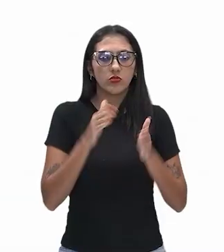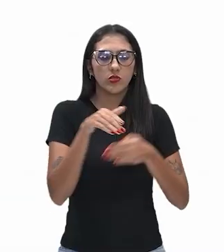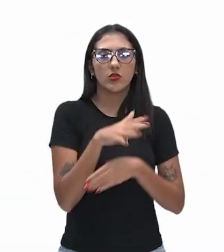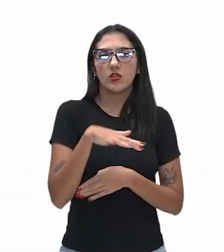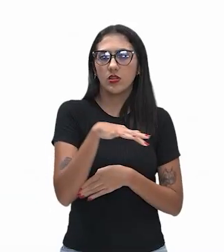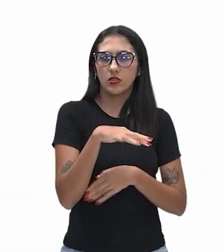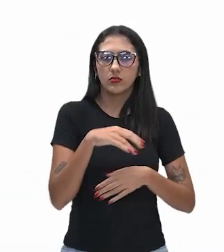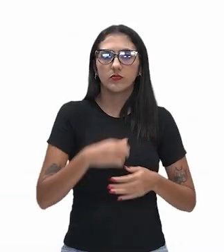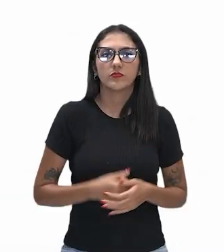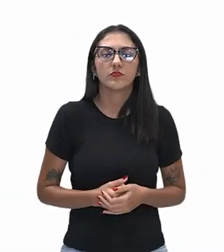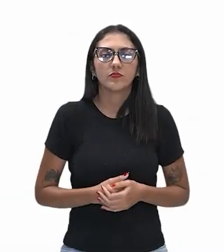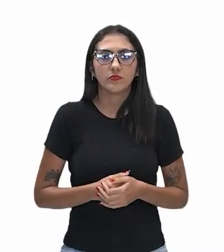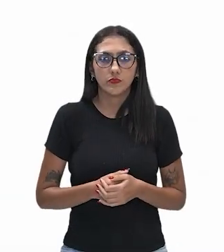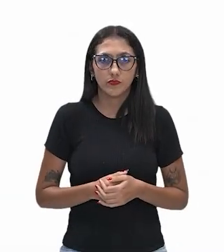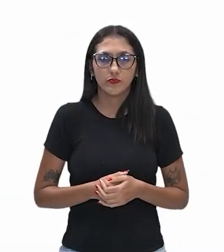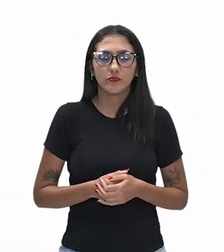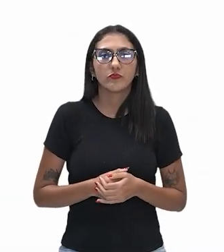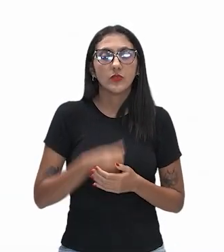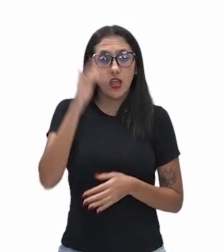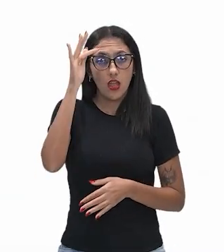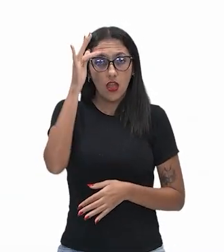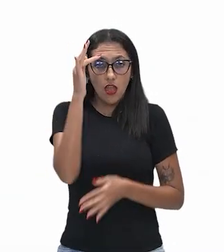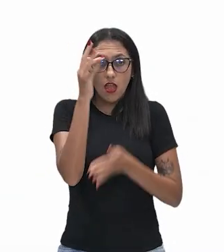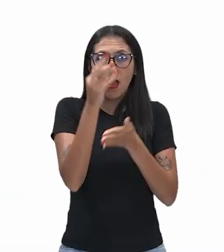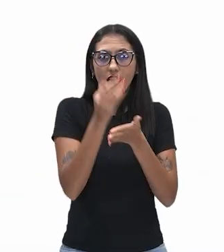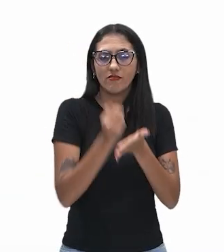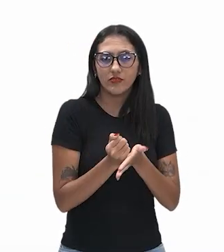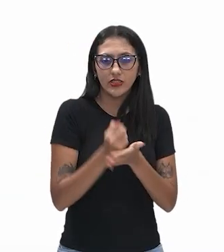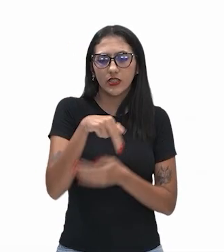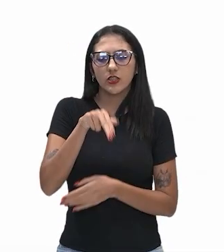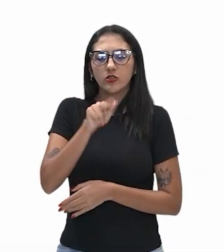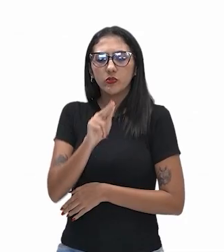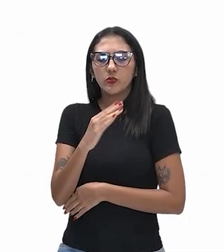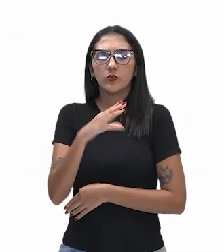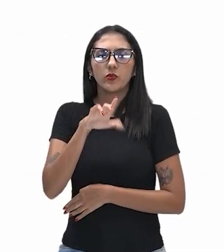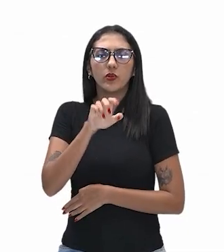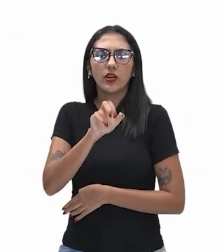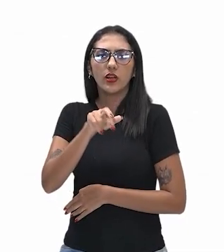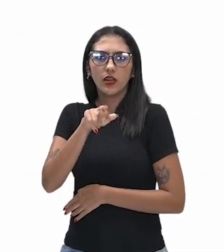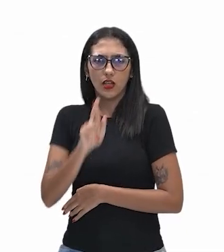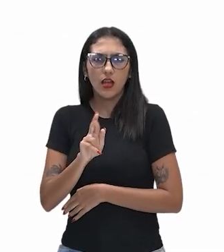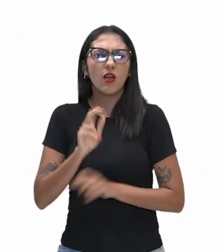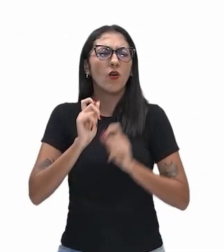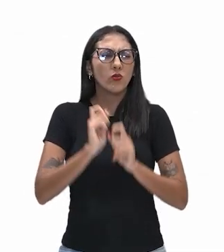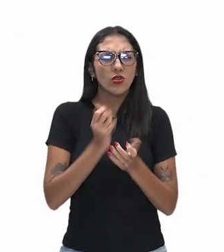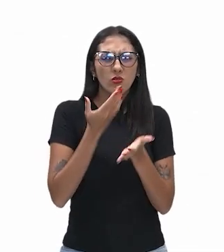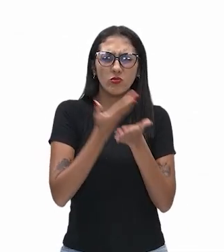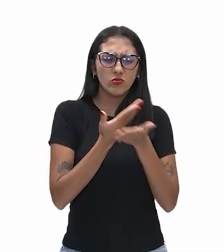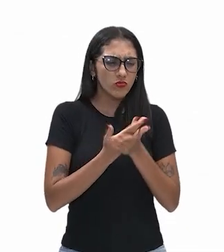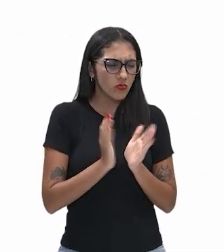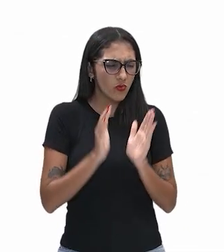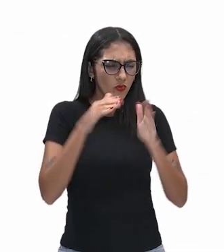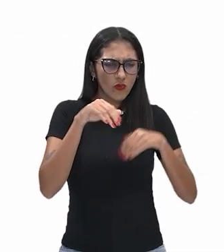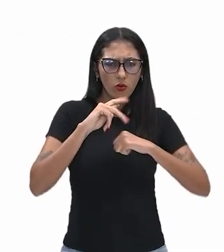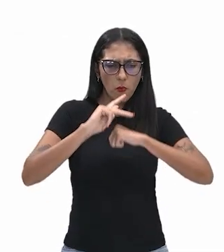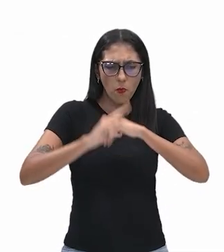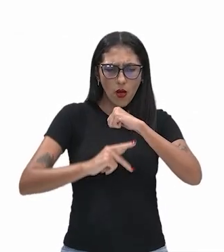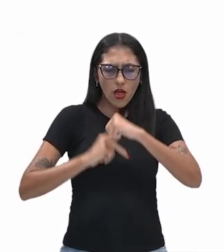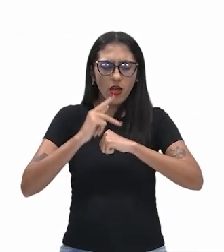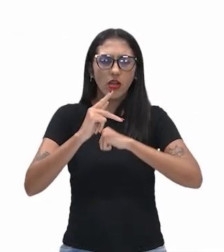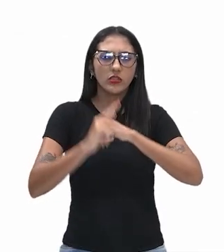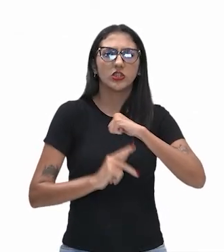olhada. A física nuclear é o estudo das partículas que constituem